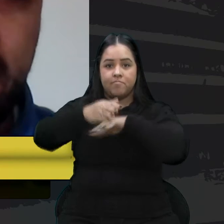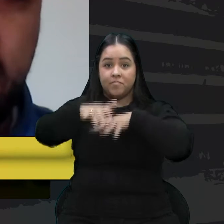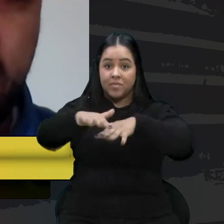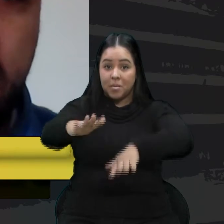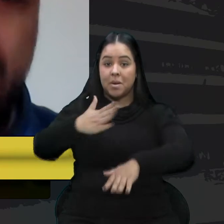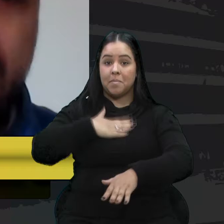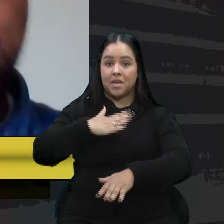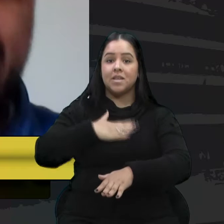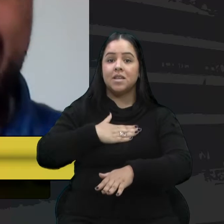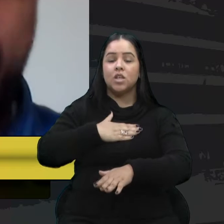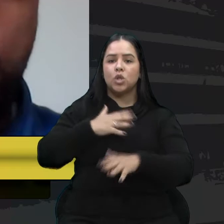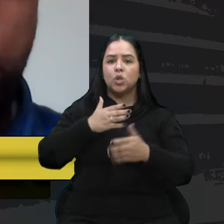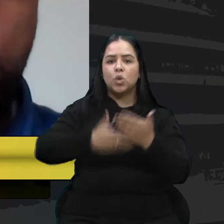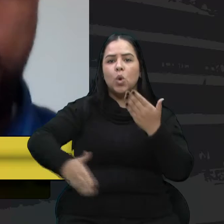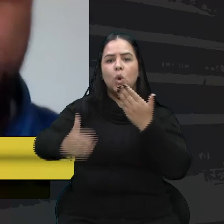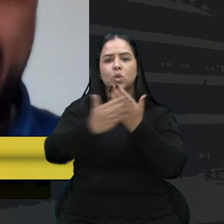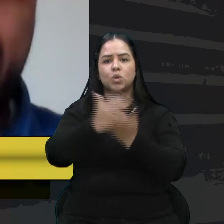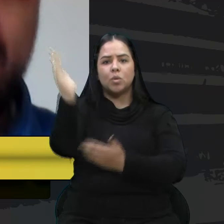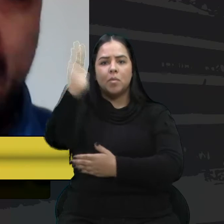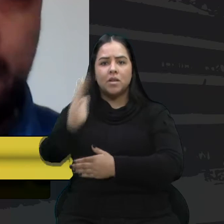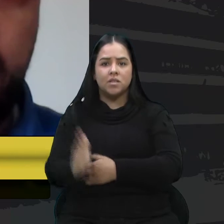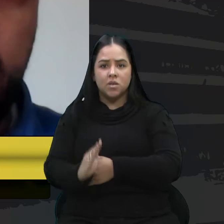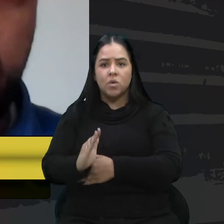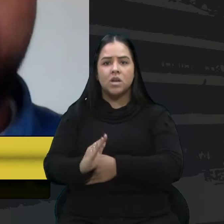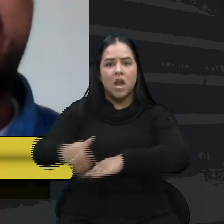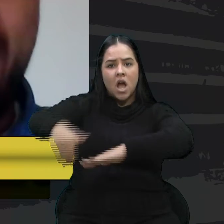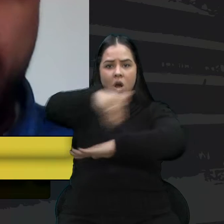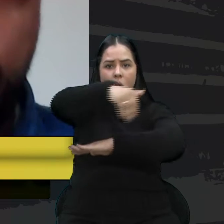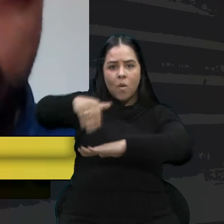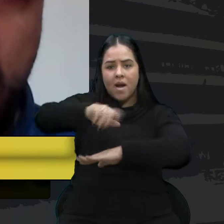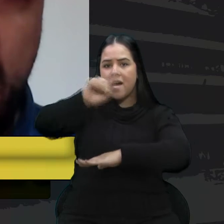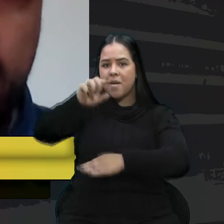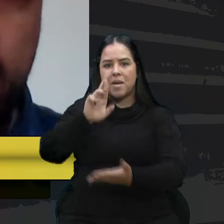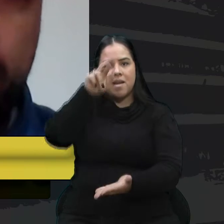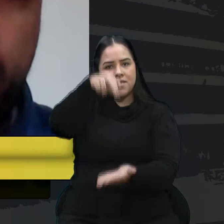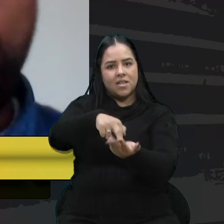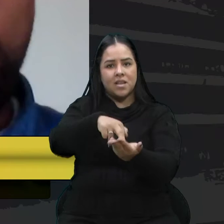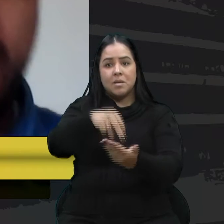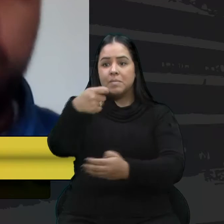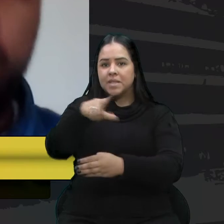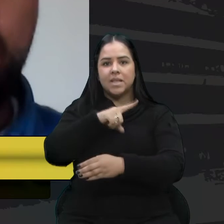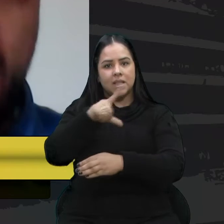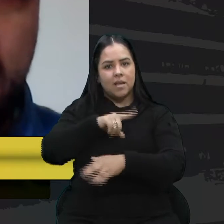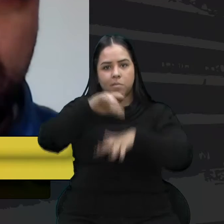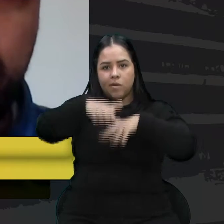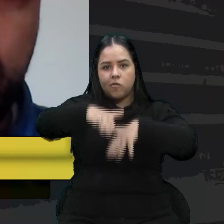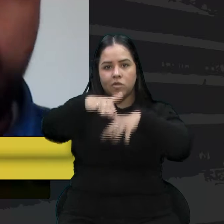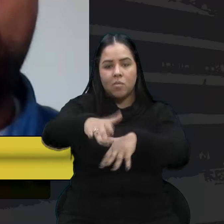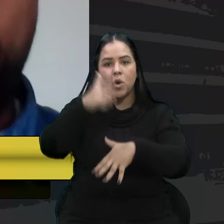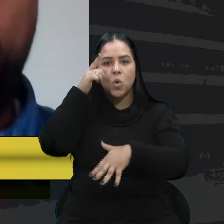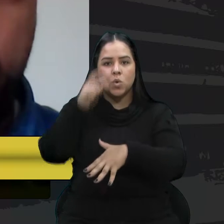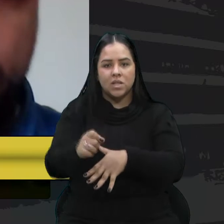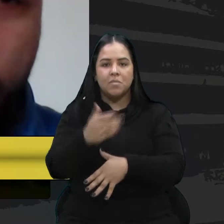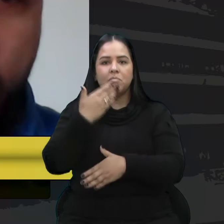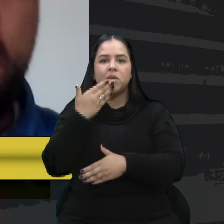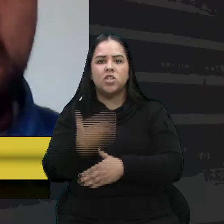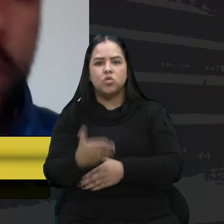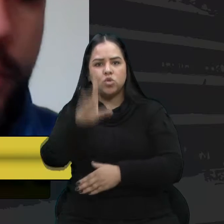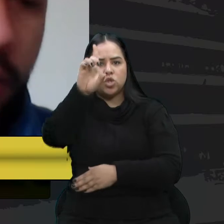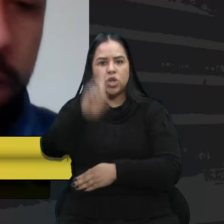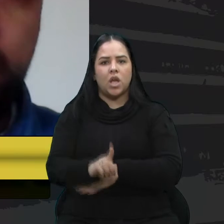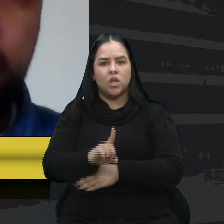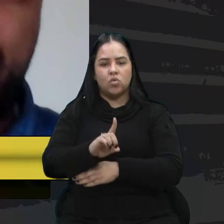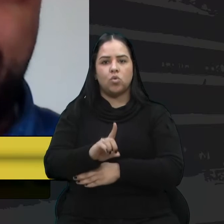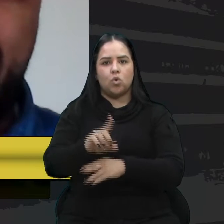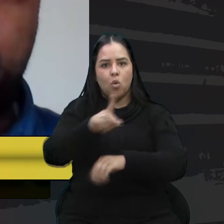brasileiras, estar na rua é uma realidade. A gente precisa estar na rua para cobrar os direitos do povo pobre e do